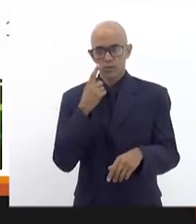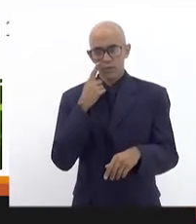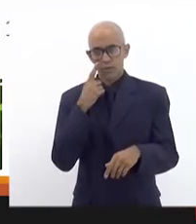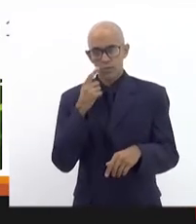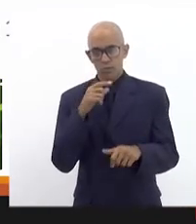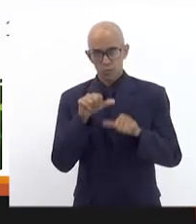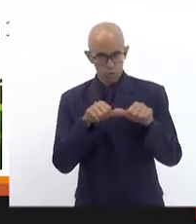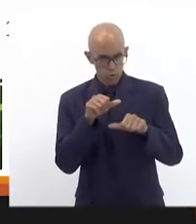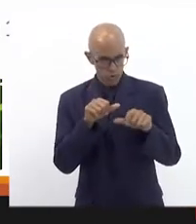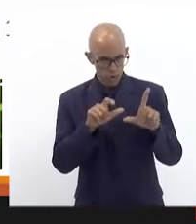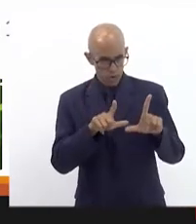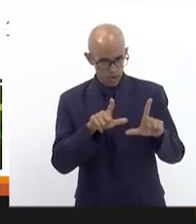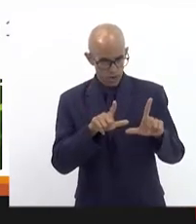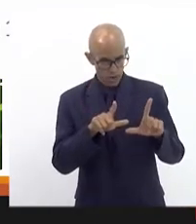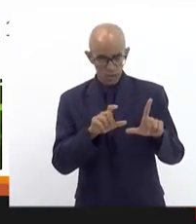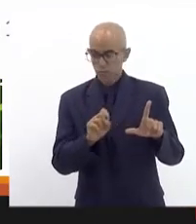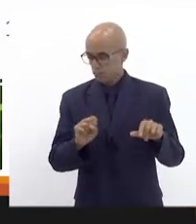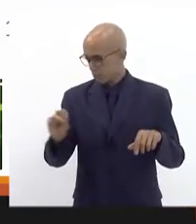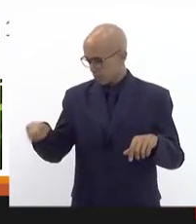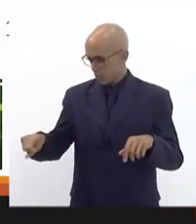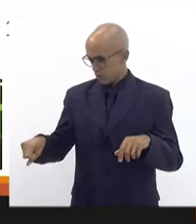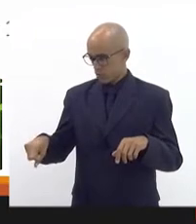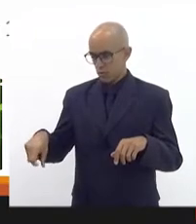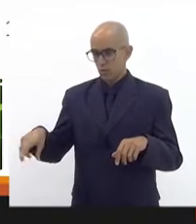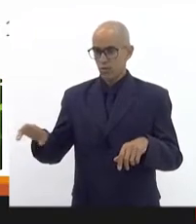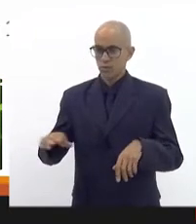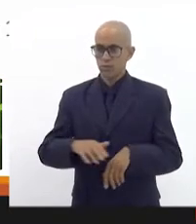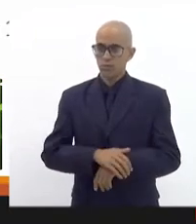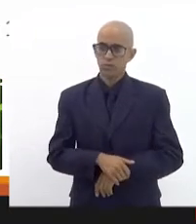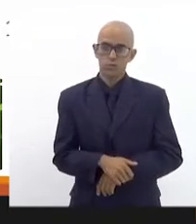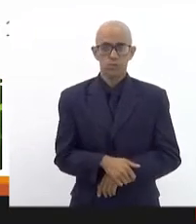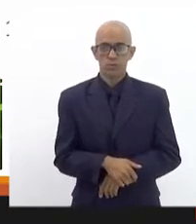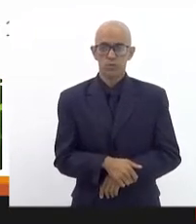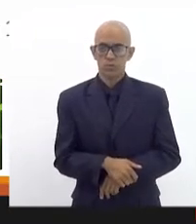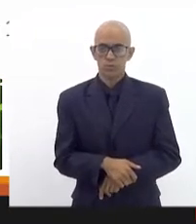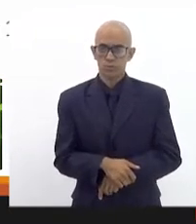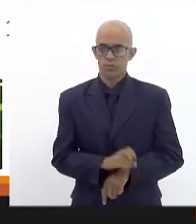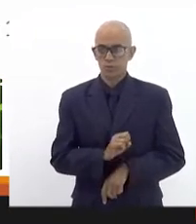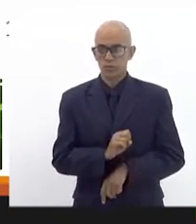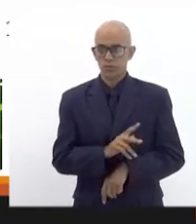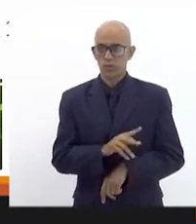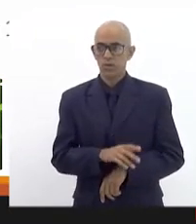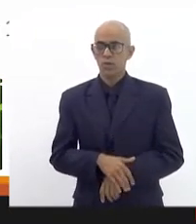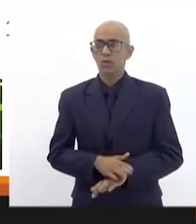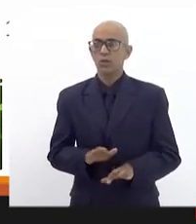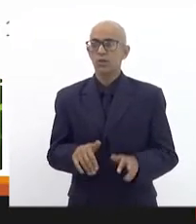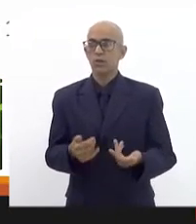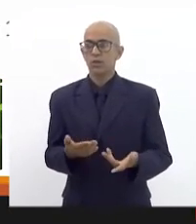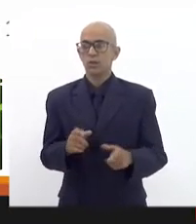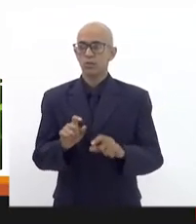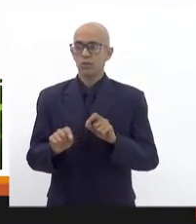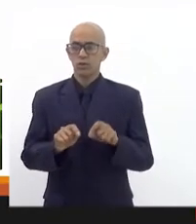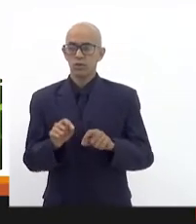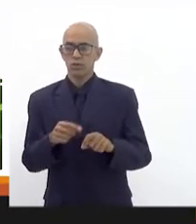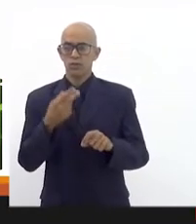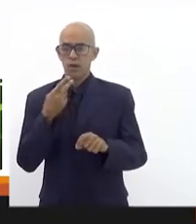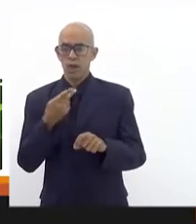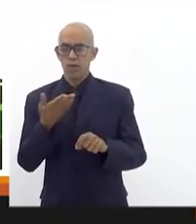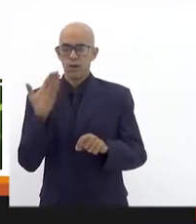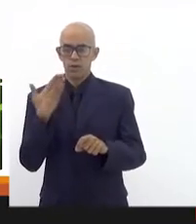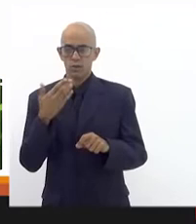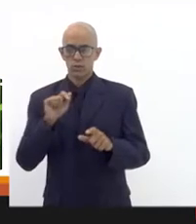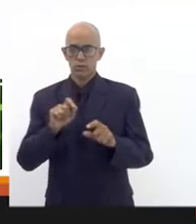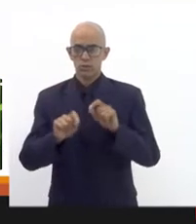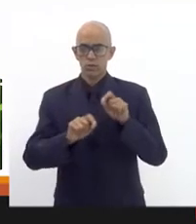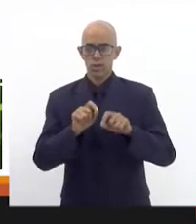tela? Sim. Ah, meu Deus, está vendo? É introdução. Pois bem, eu falava então das